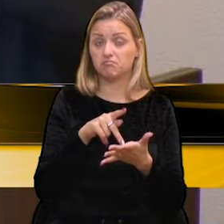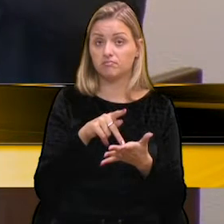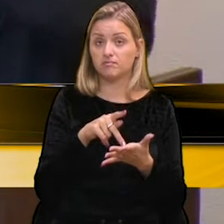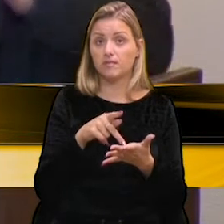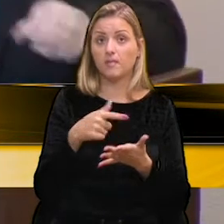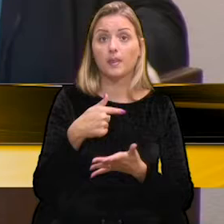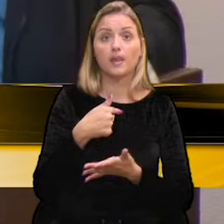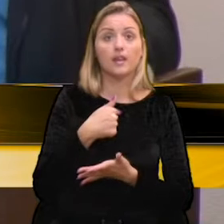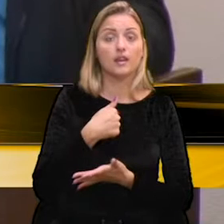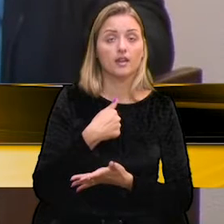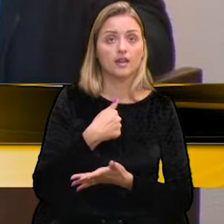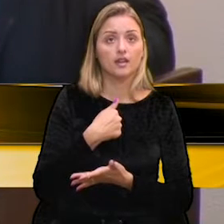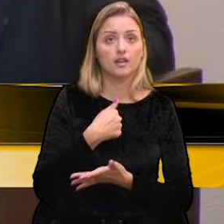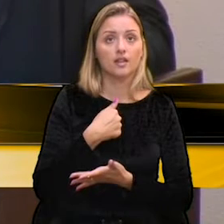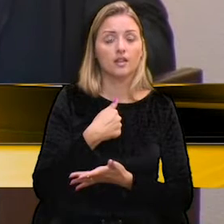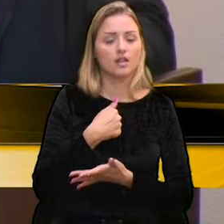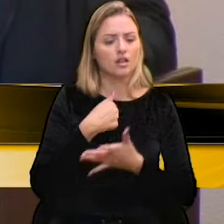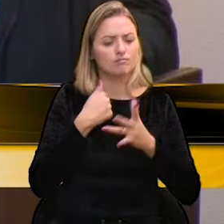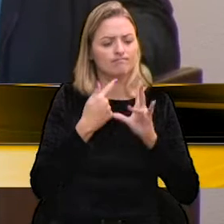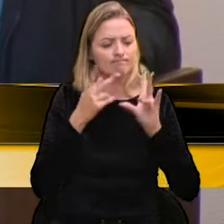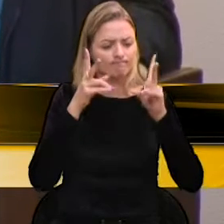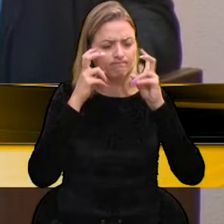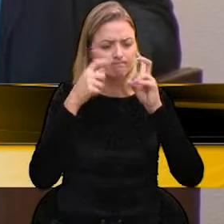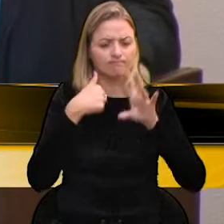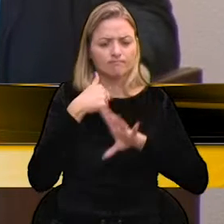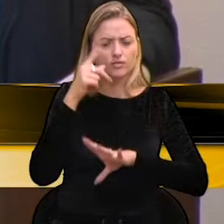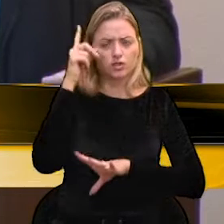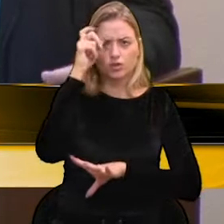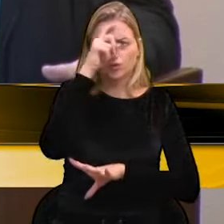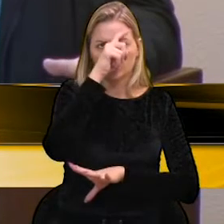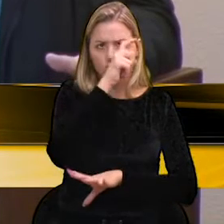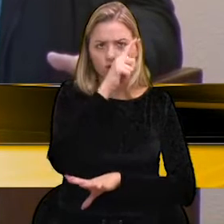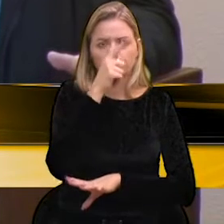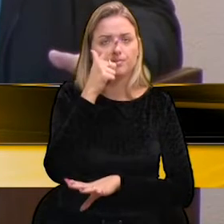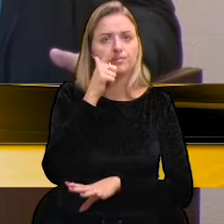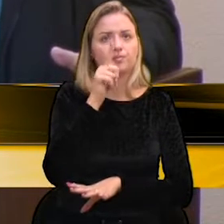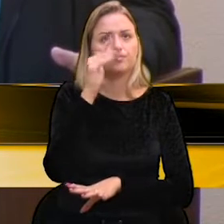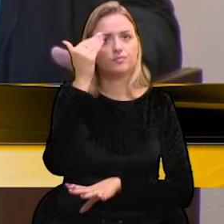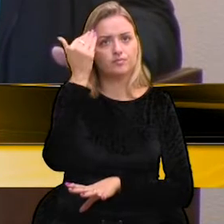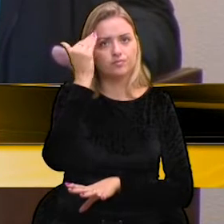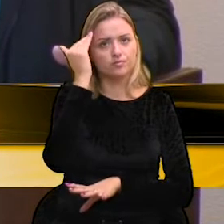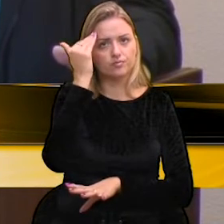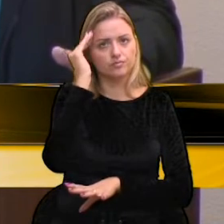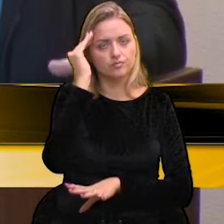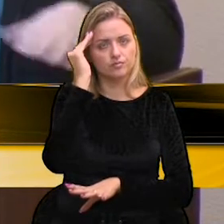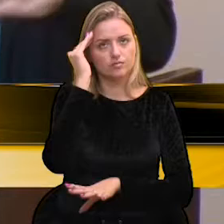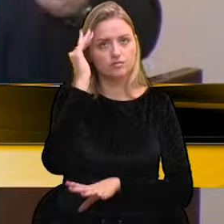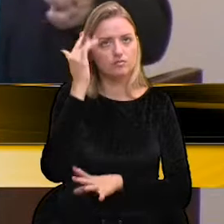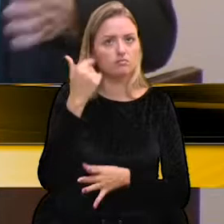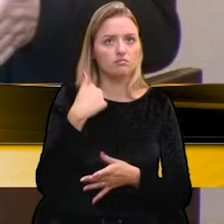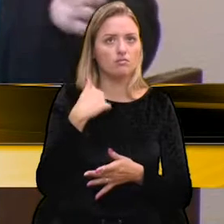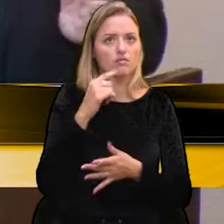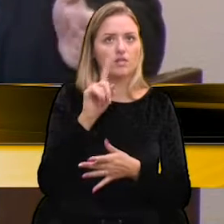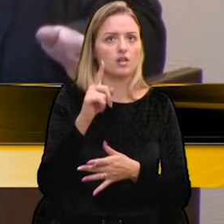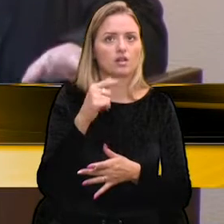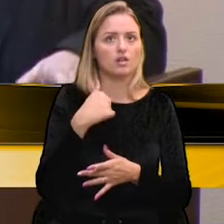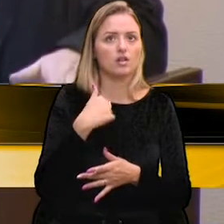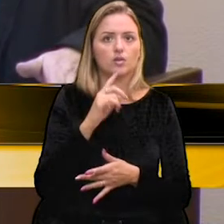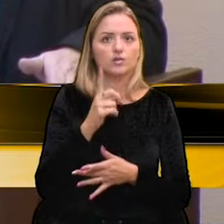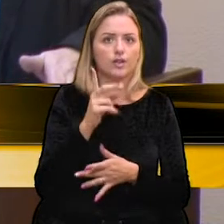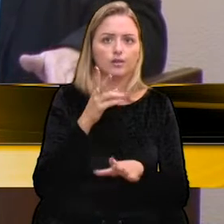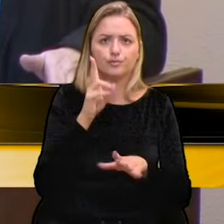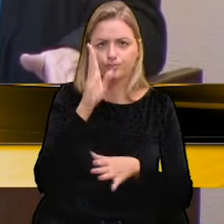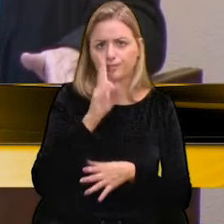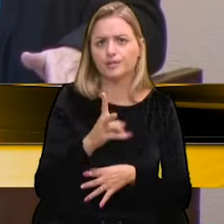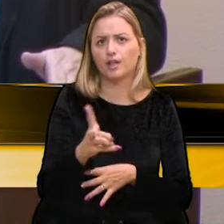tenho tido muitas dificuldades, até do ponto de vista de não vir aqui em todas as